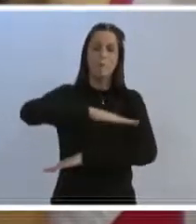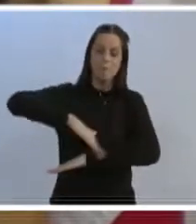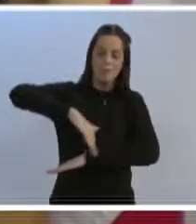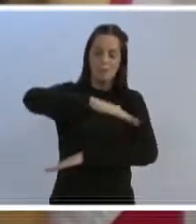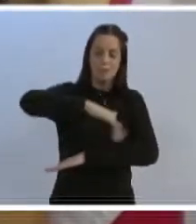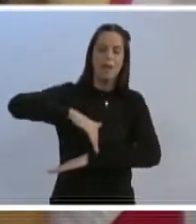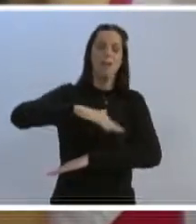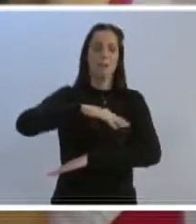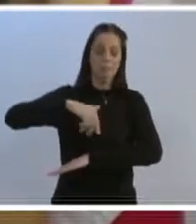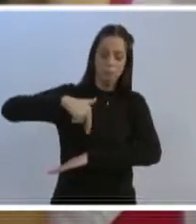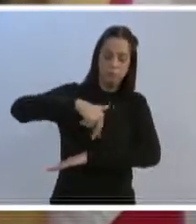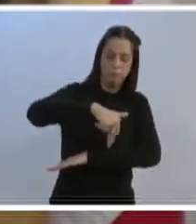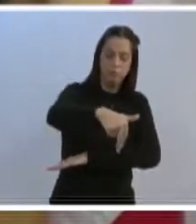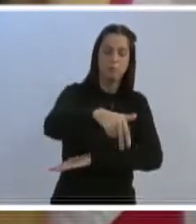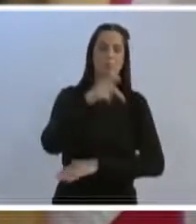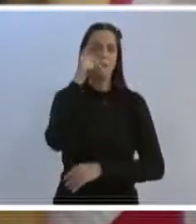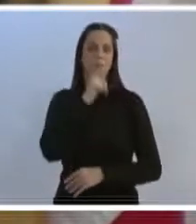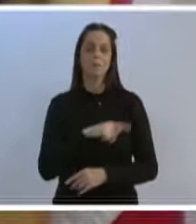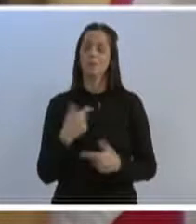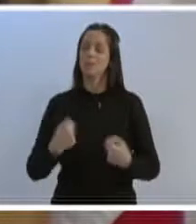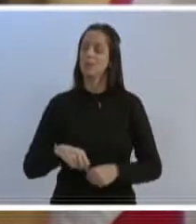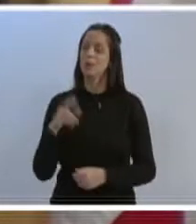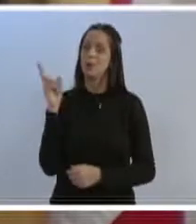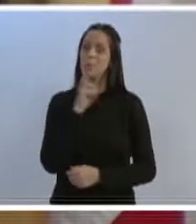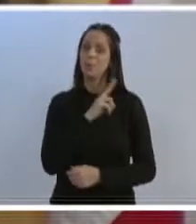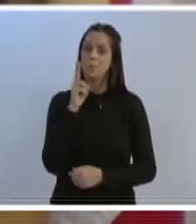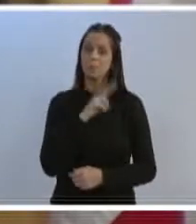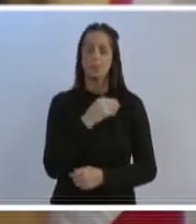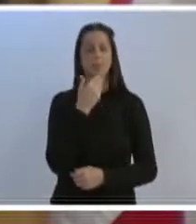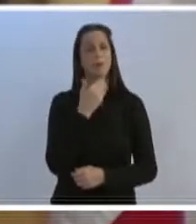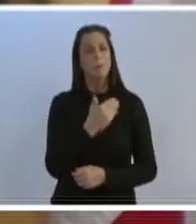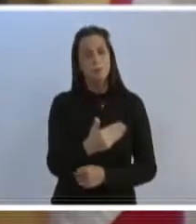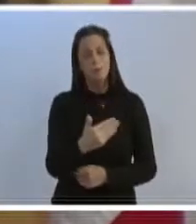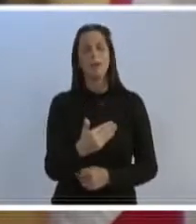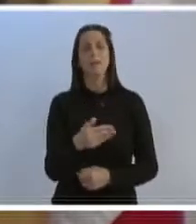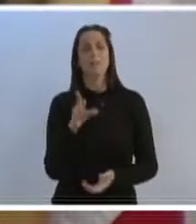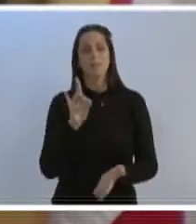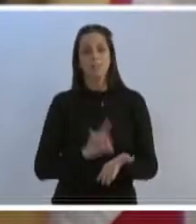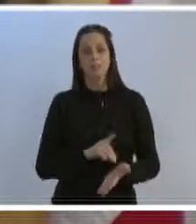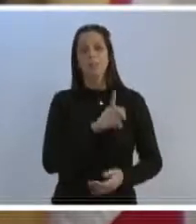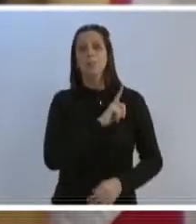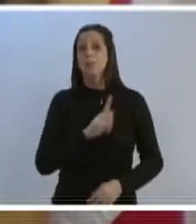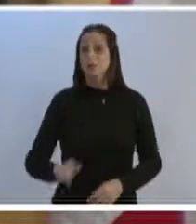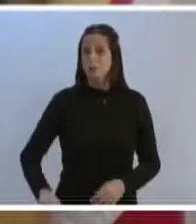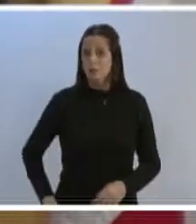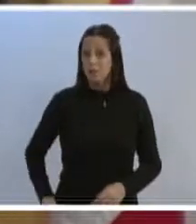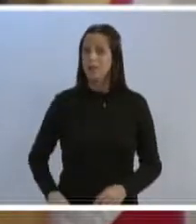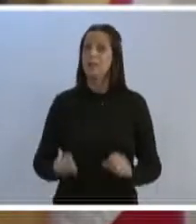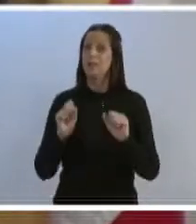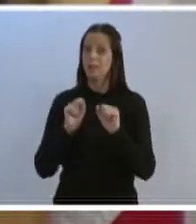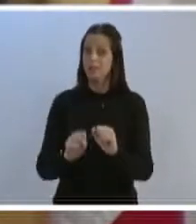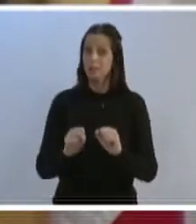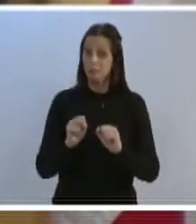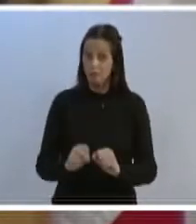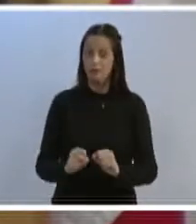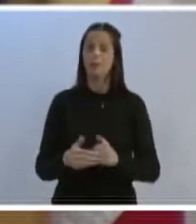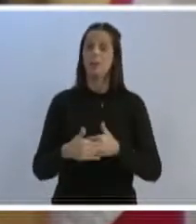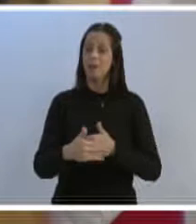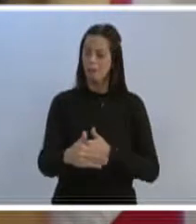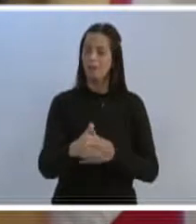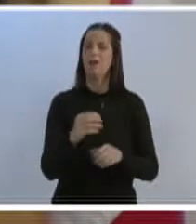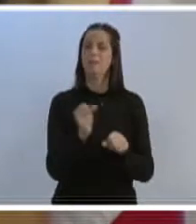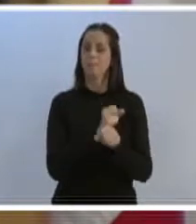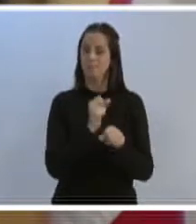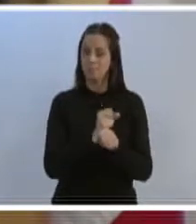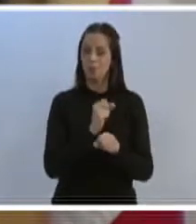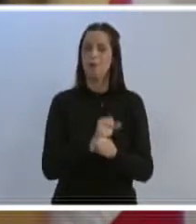precisa ser finalizada urgentemente então fica aí o meu pedido ao governo que possa fazer esse